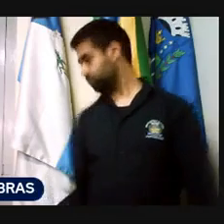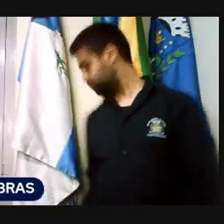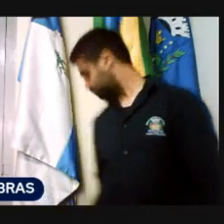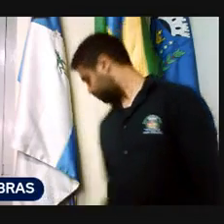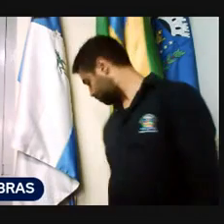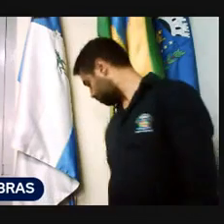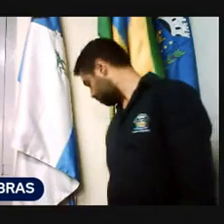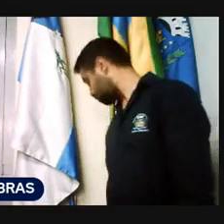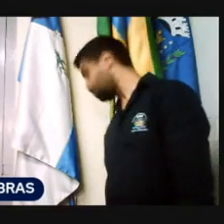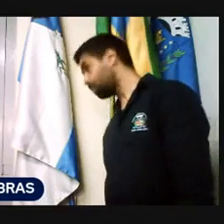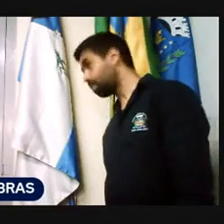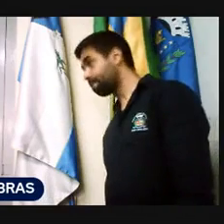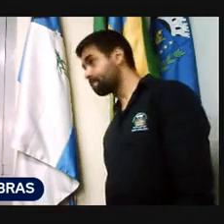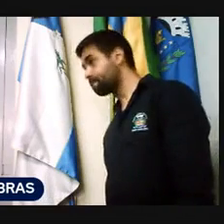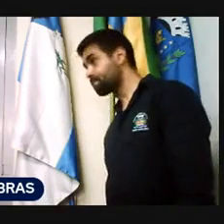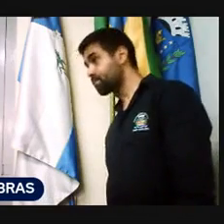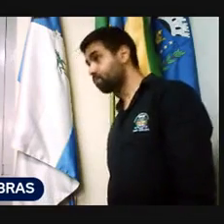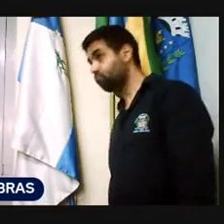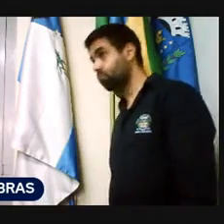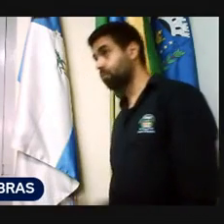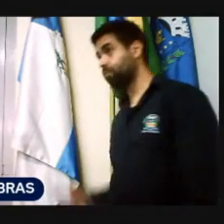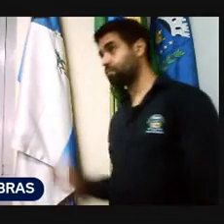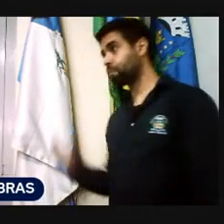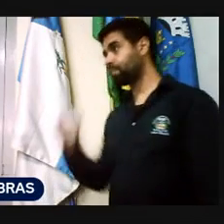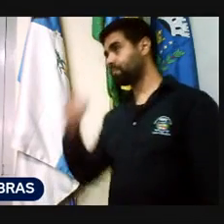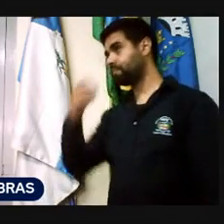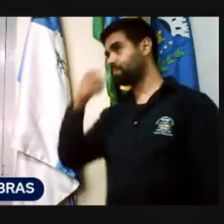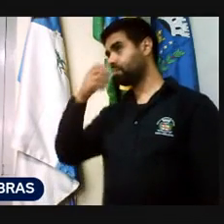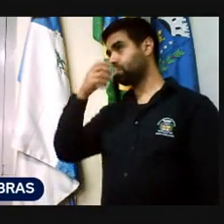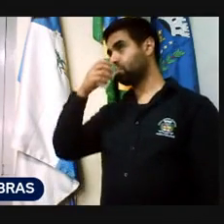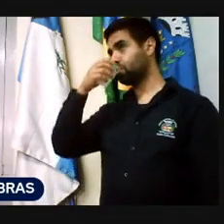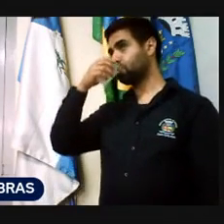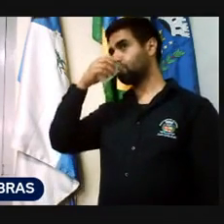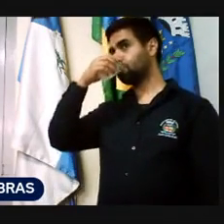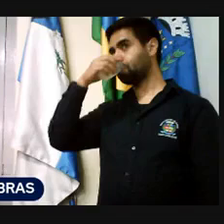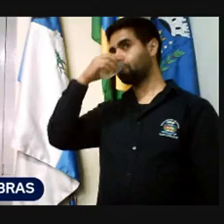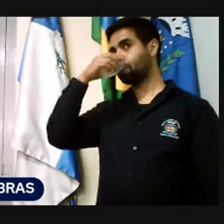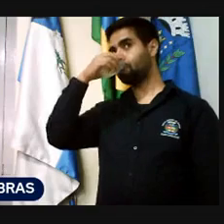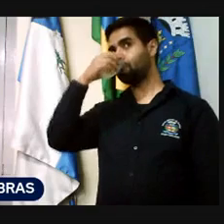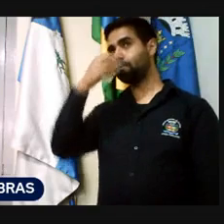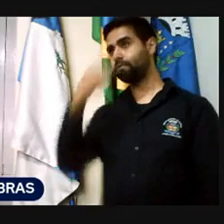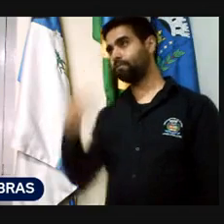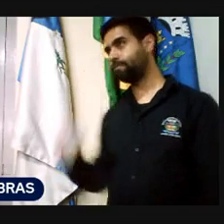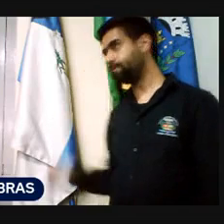É, o vereador Pedro retornou ao plenário, vai ser lido suas indicações.